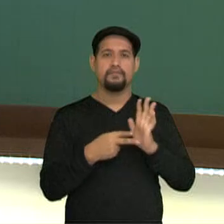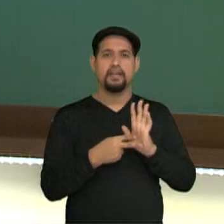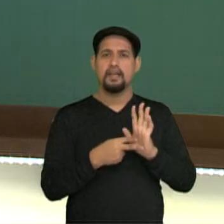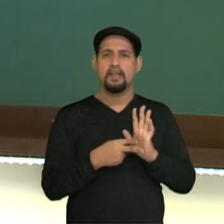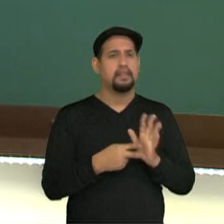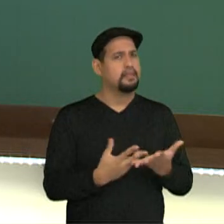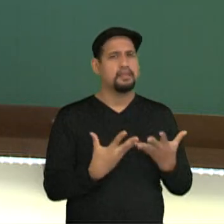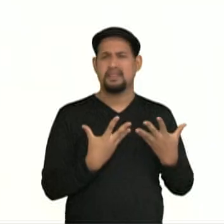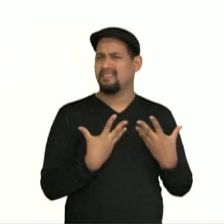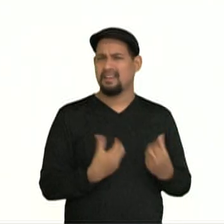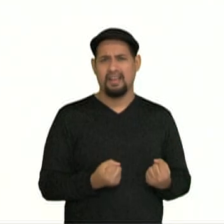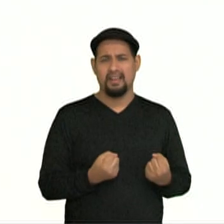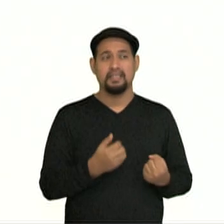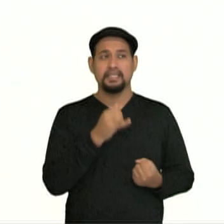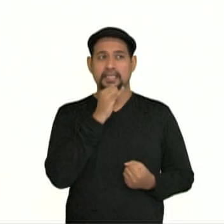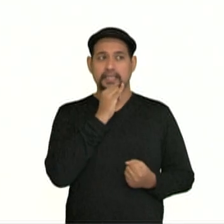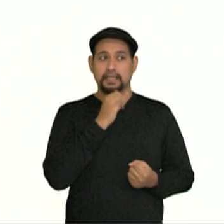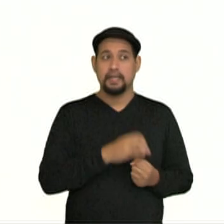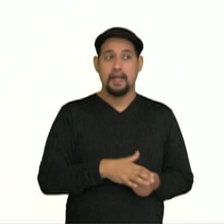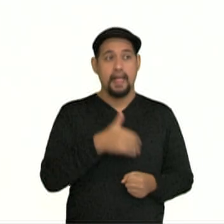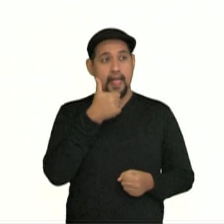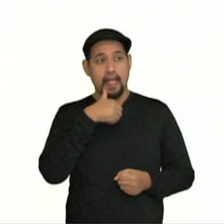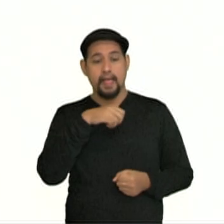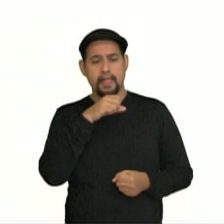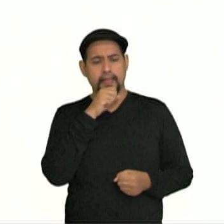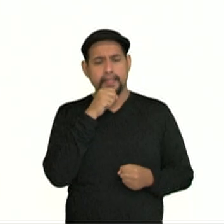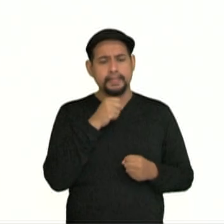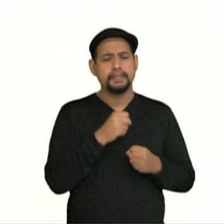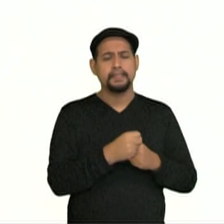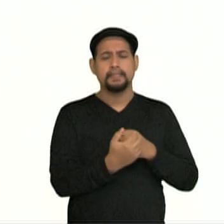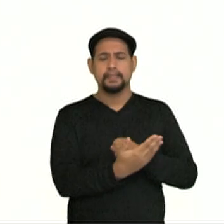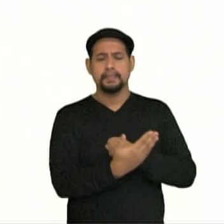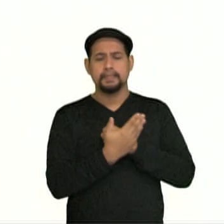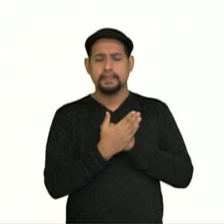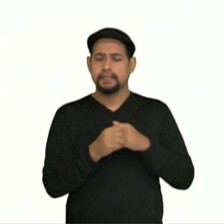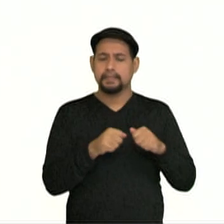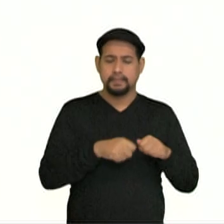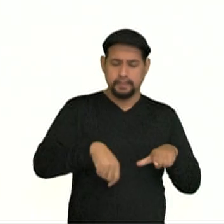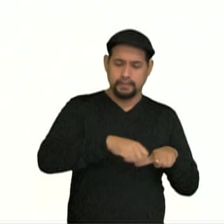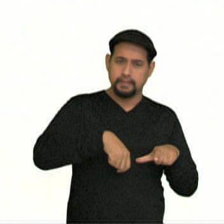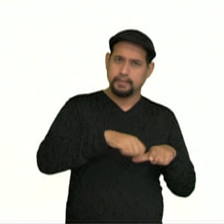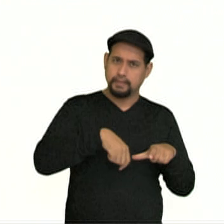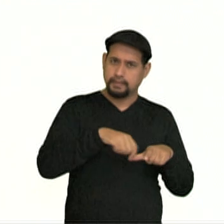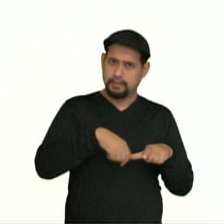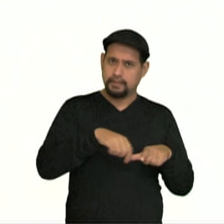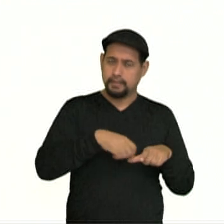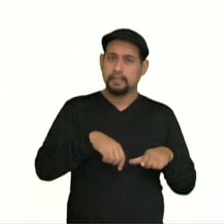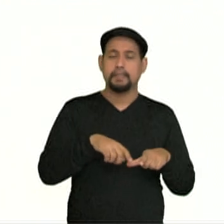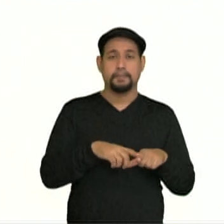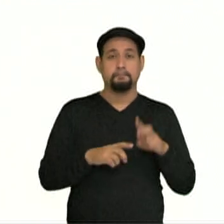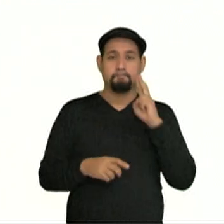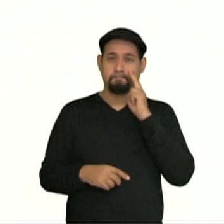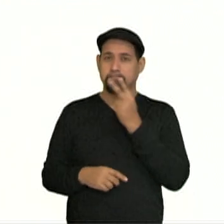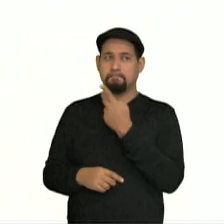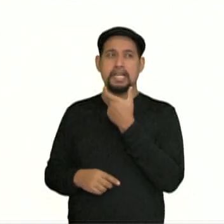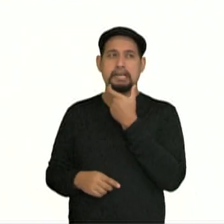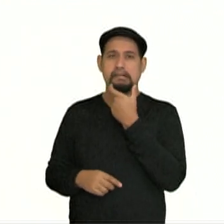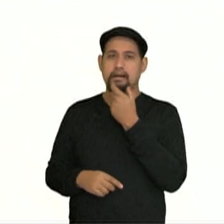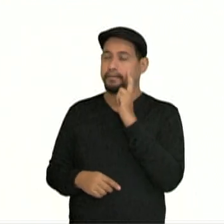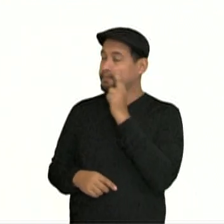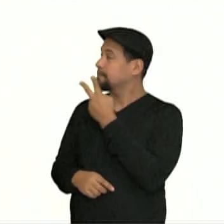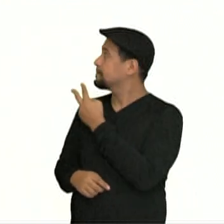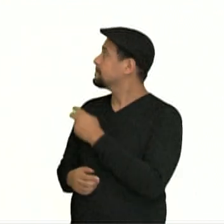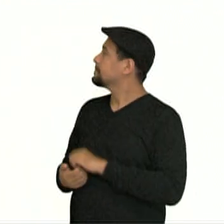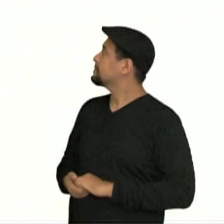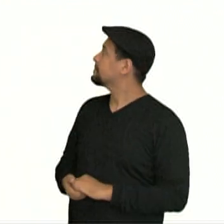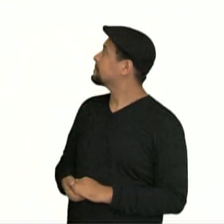negativa. Então, Mother can help me now because she cook kitchen. Where your cousin live? She